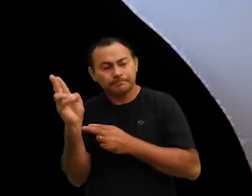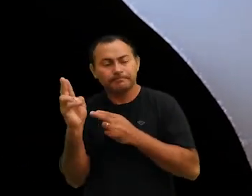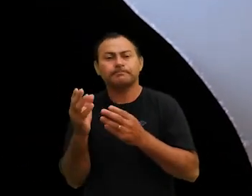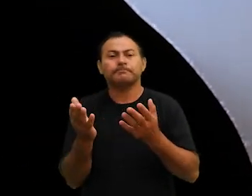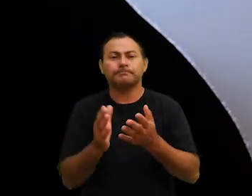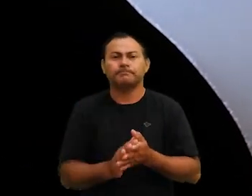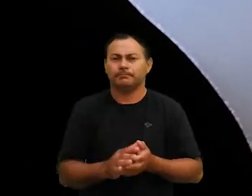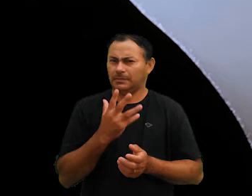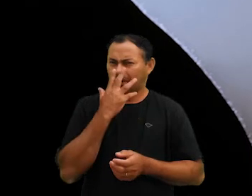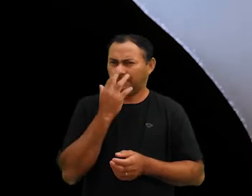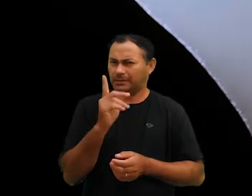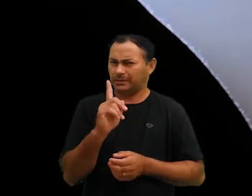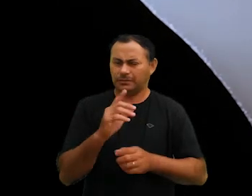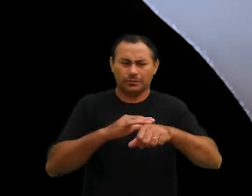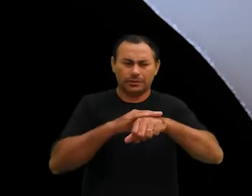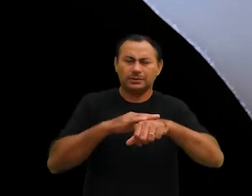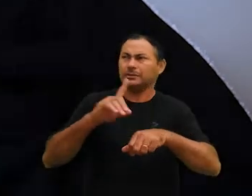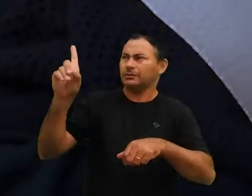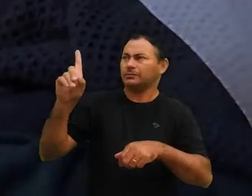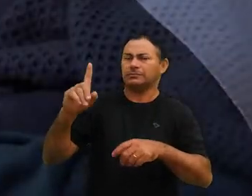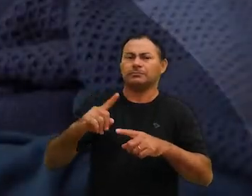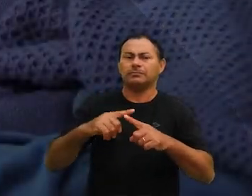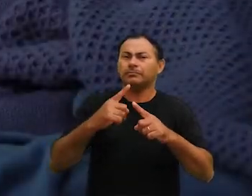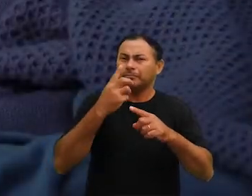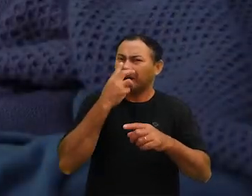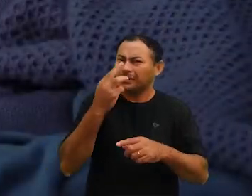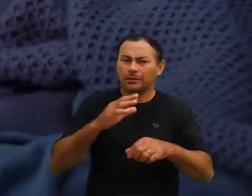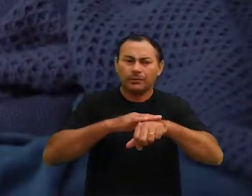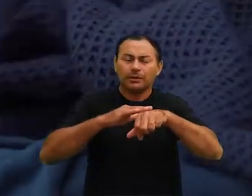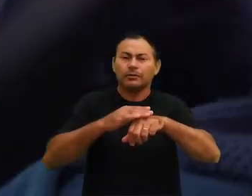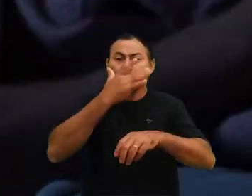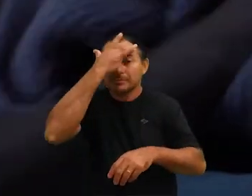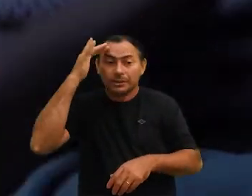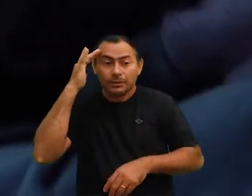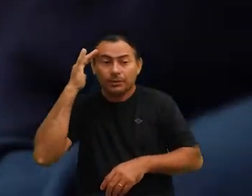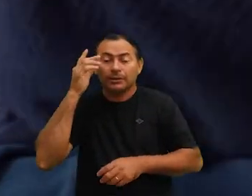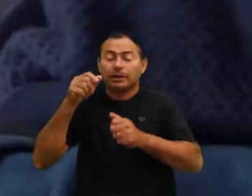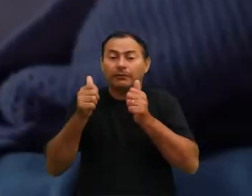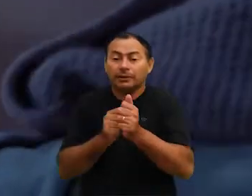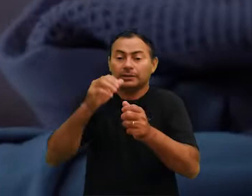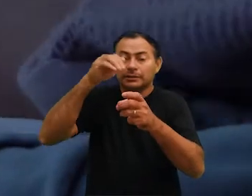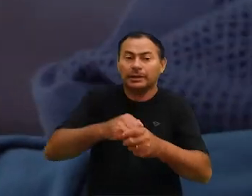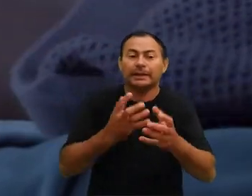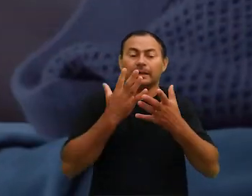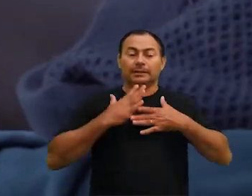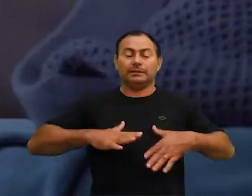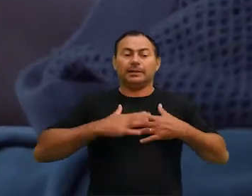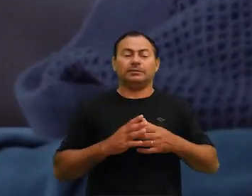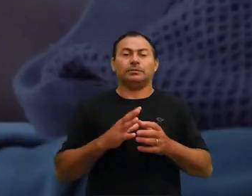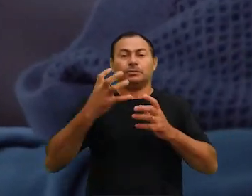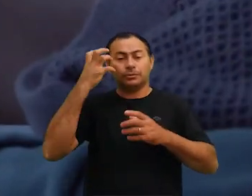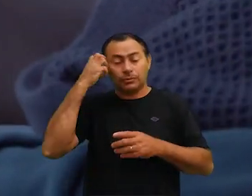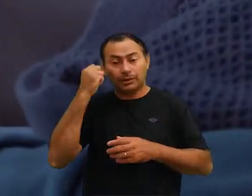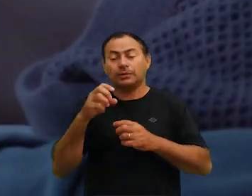dormindo. Não parecia que ele estava conversando com Deus. Parecia assim que ele estava conversando com as pessoas que estavam ali, querendo descansar